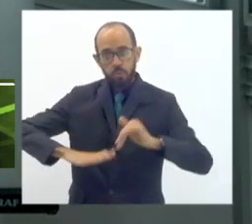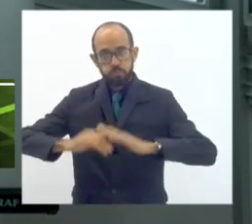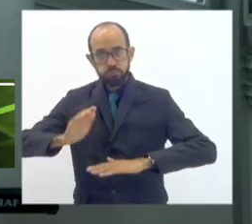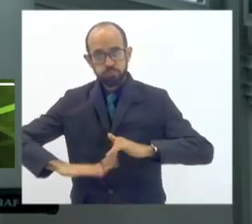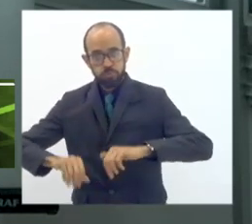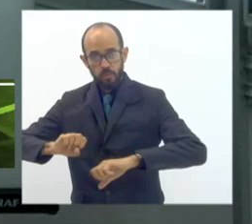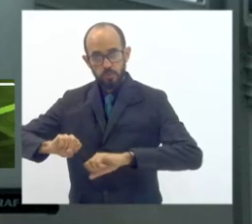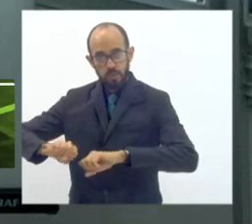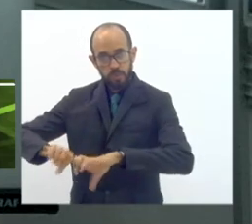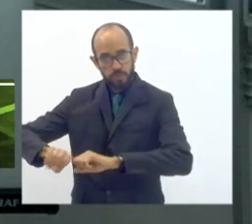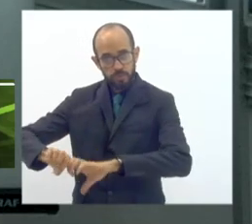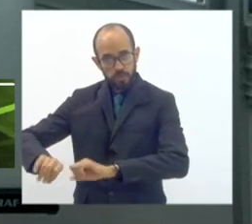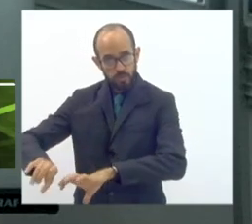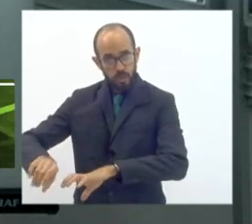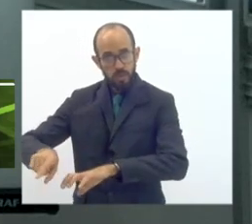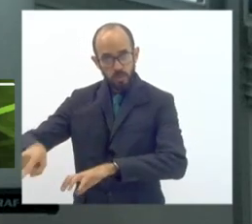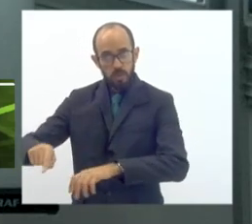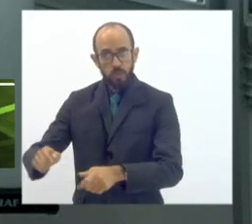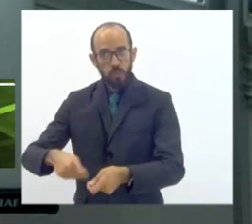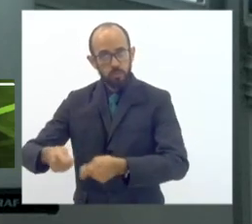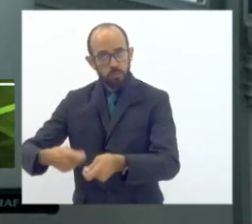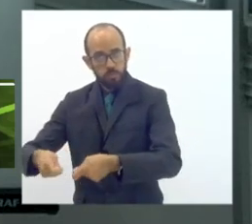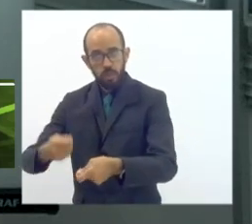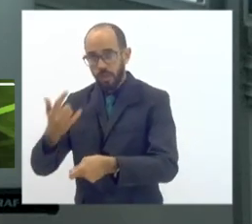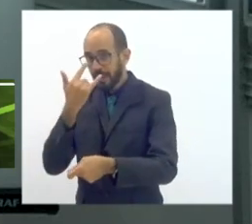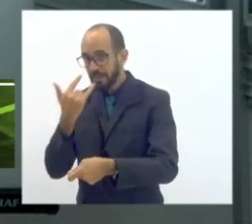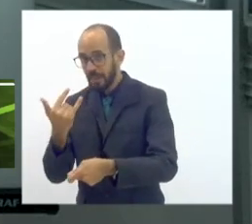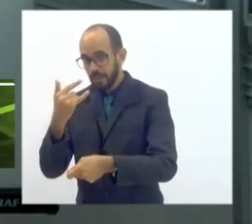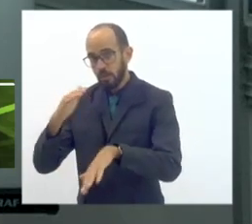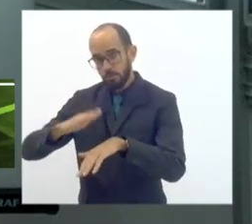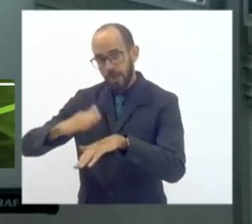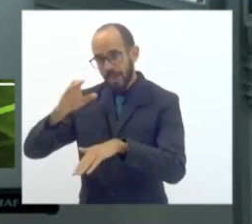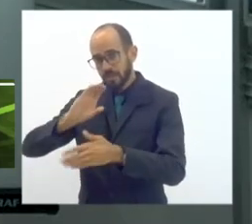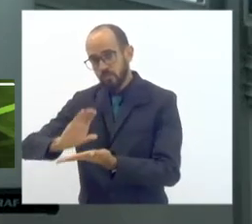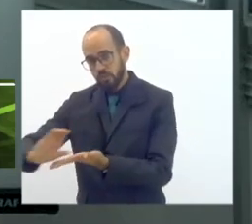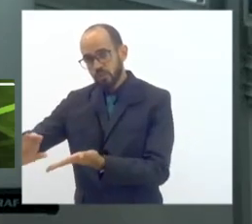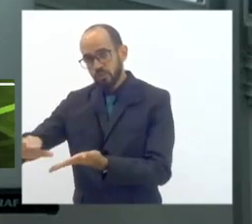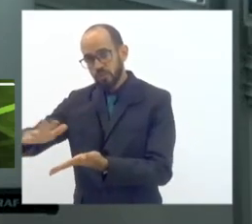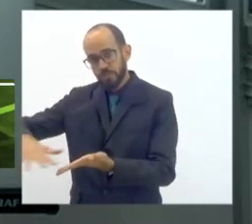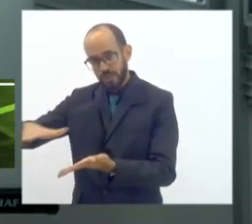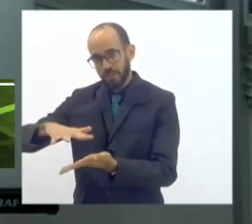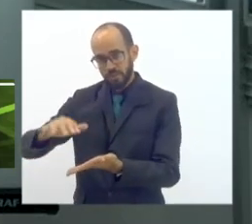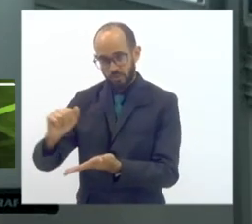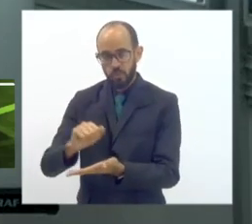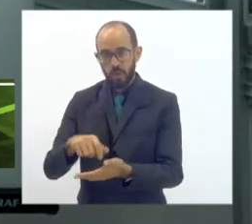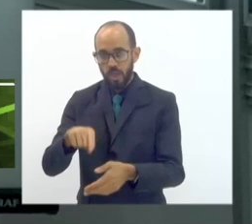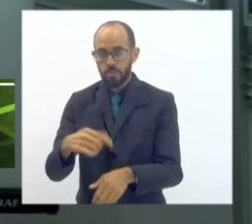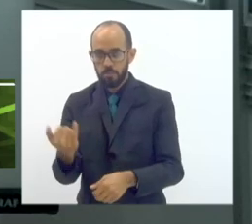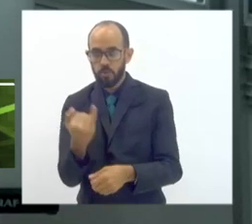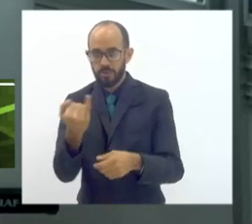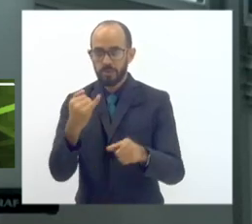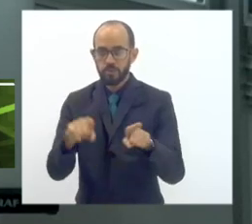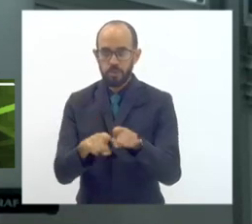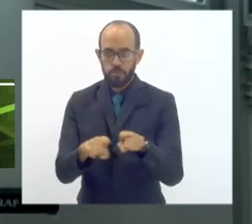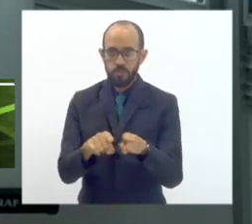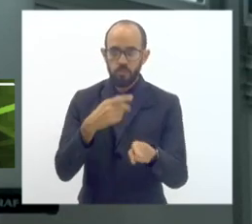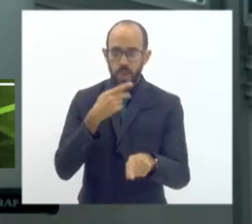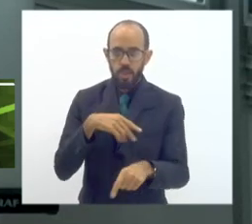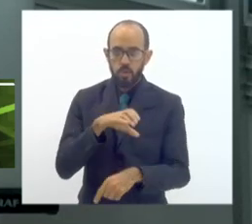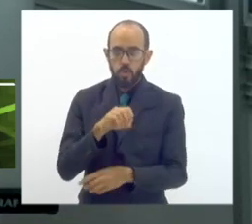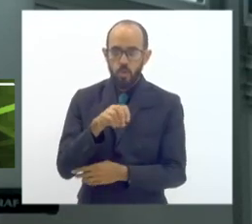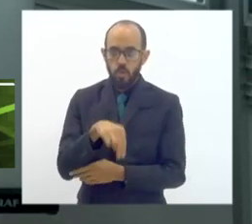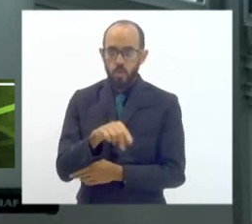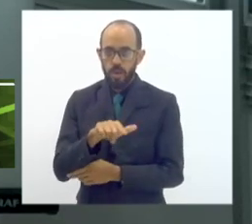grande evento com rodada de negócios, atraindo assim mais investidores para a região. Vale ressaltar que o Conleste já está em conversa